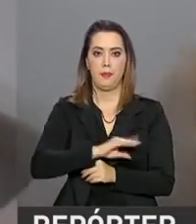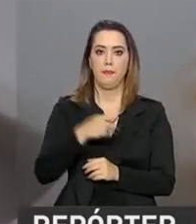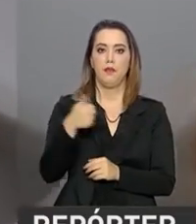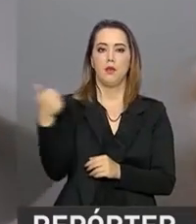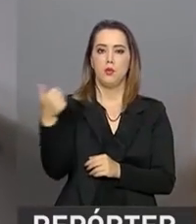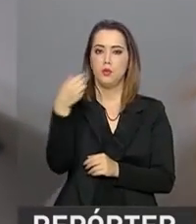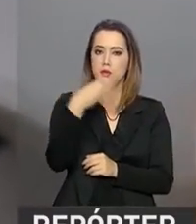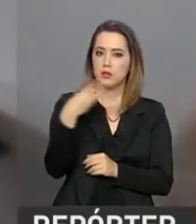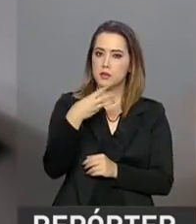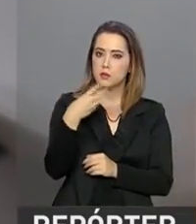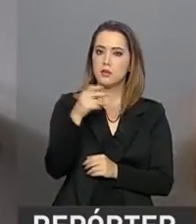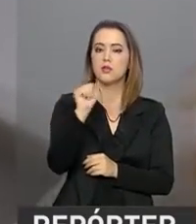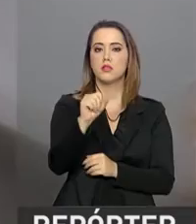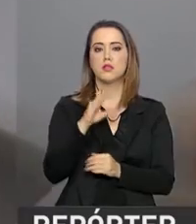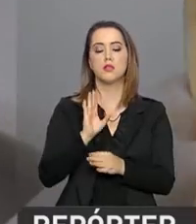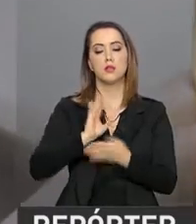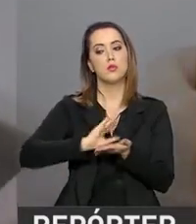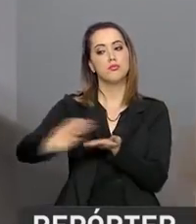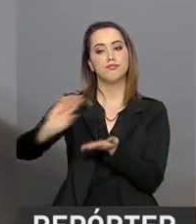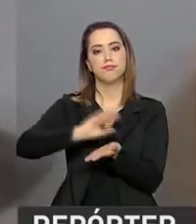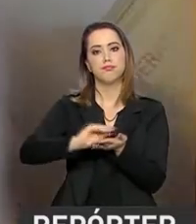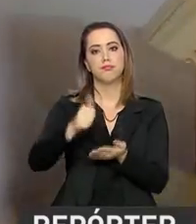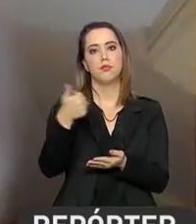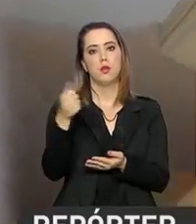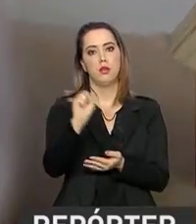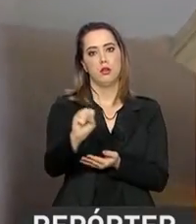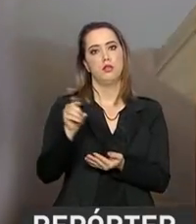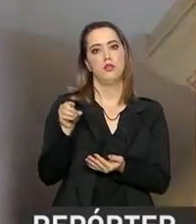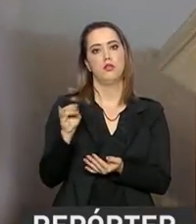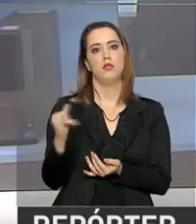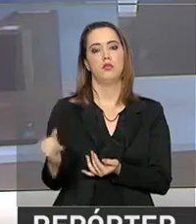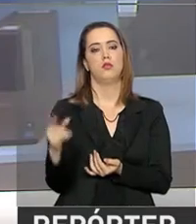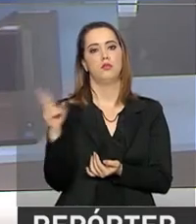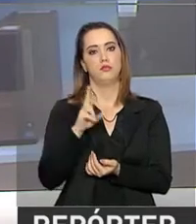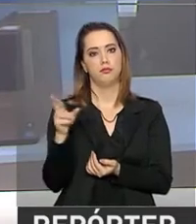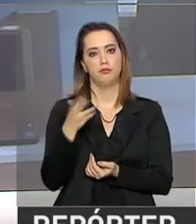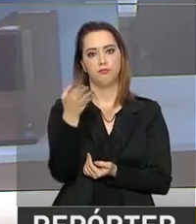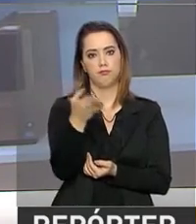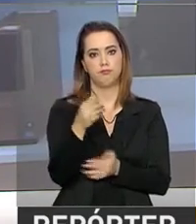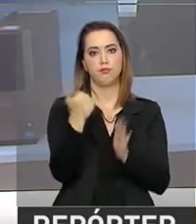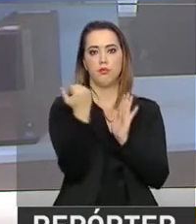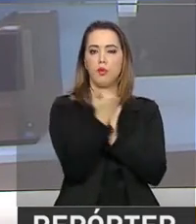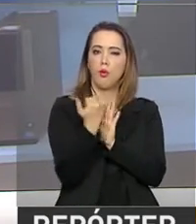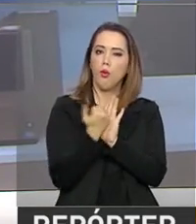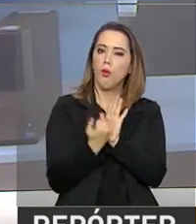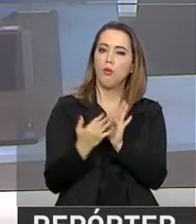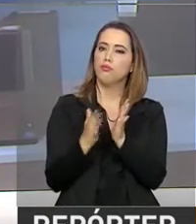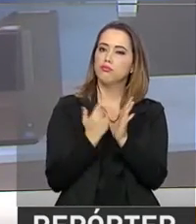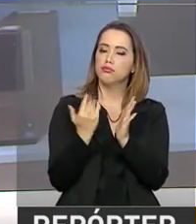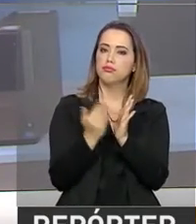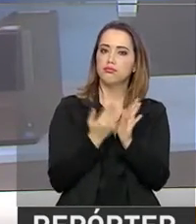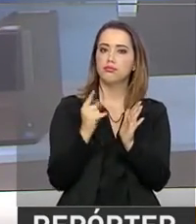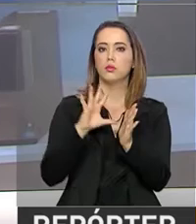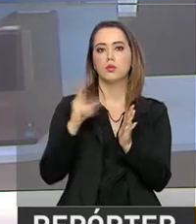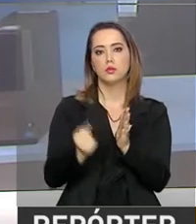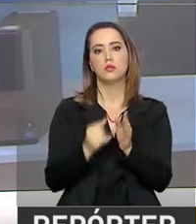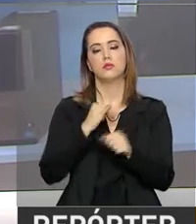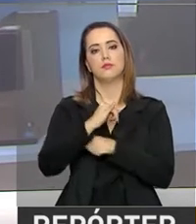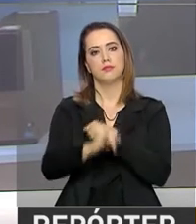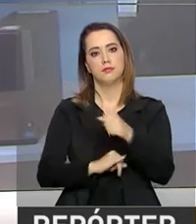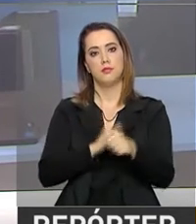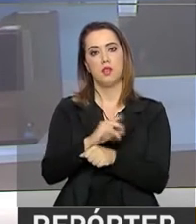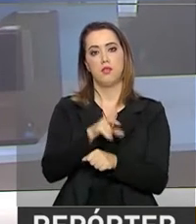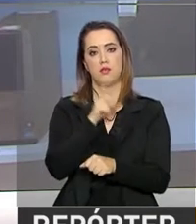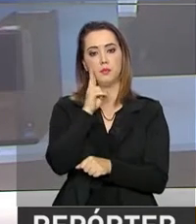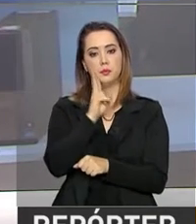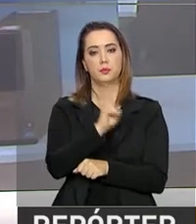terceiro pela previdência vai injetar na economia 18 bilhões de reais o calendário contendo todas as datas está disponível